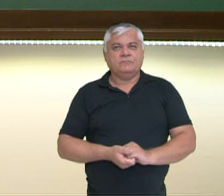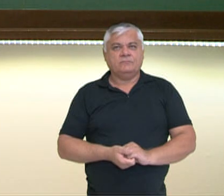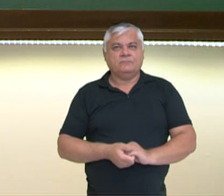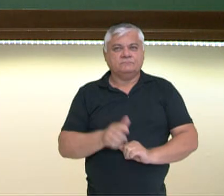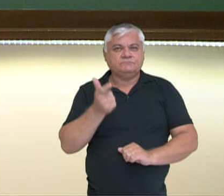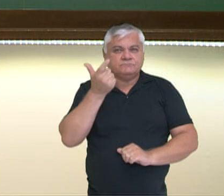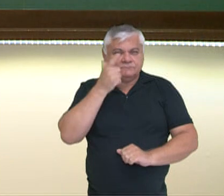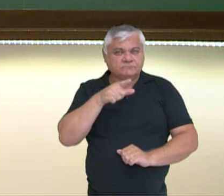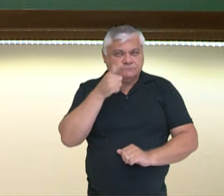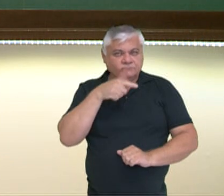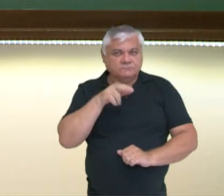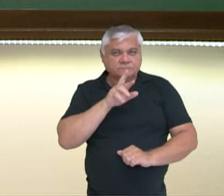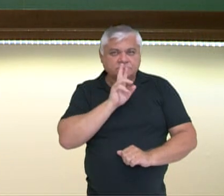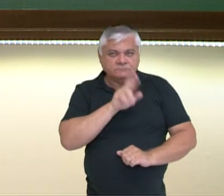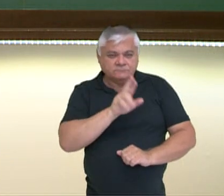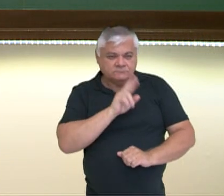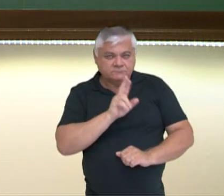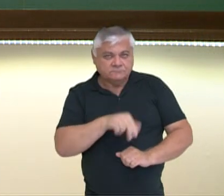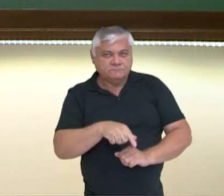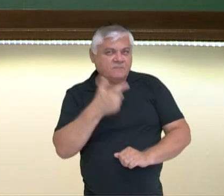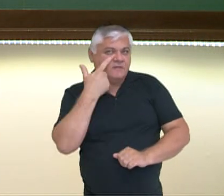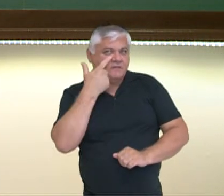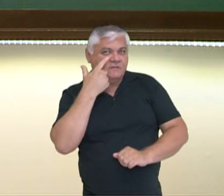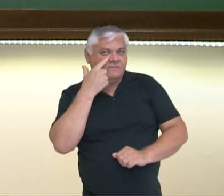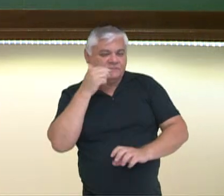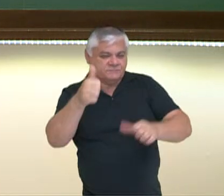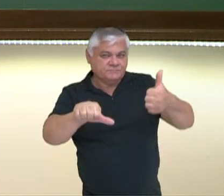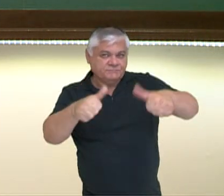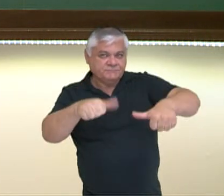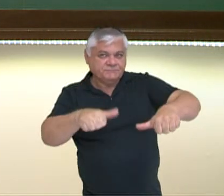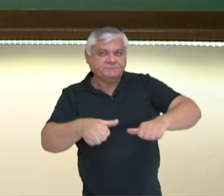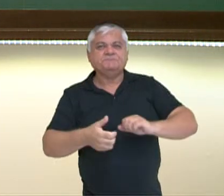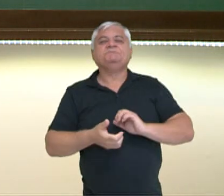Conseguiu fazer o exercício? Bora lá conferir?